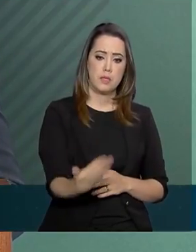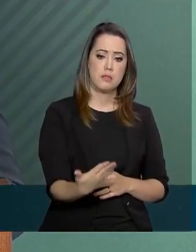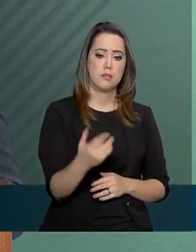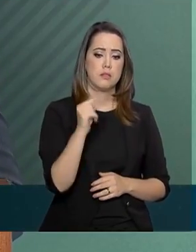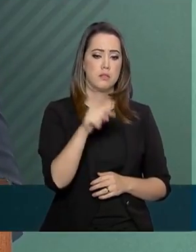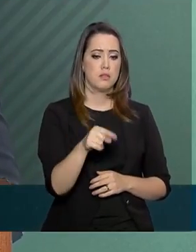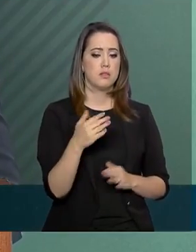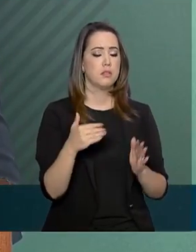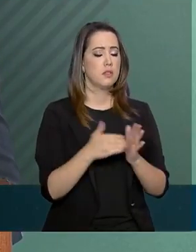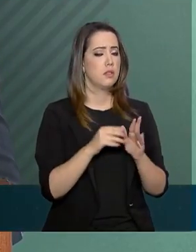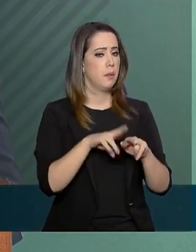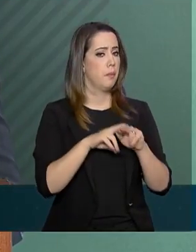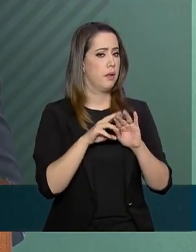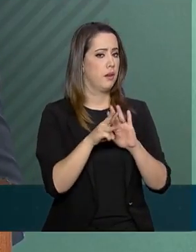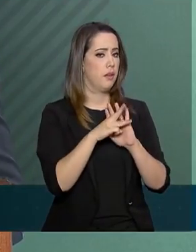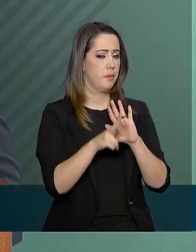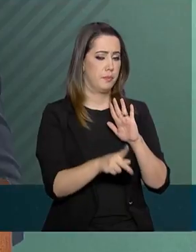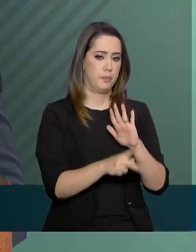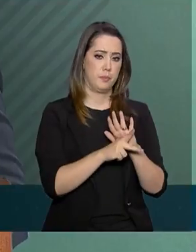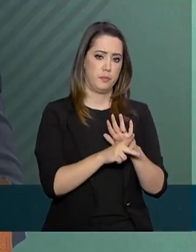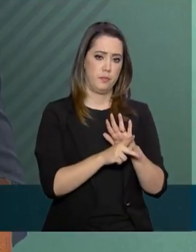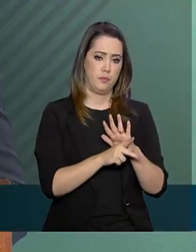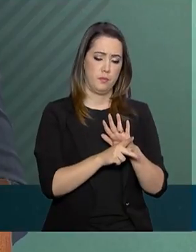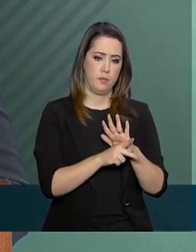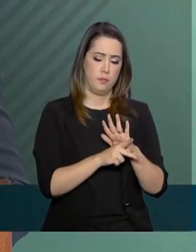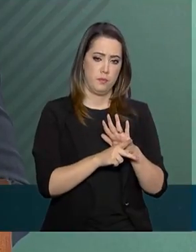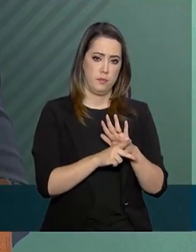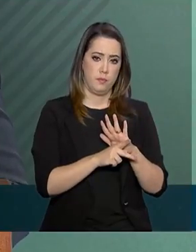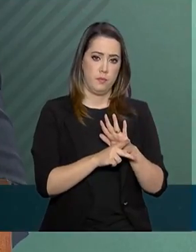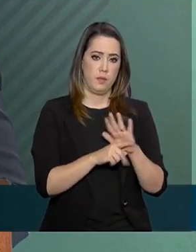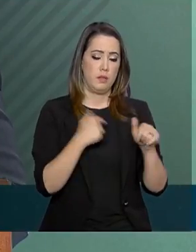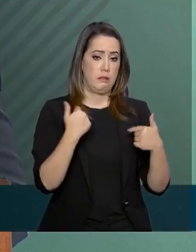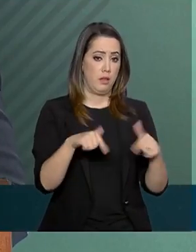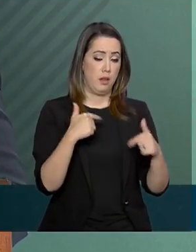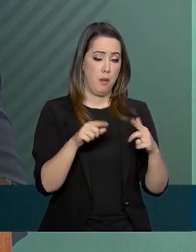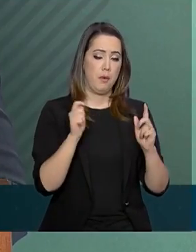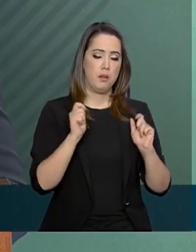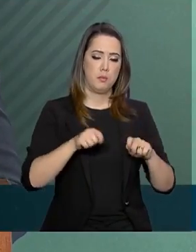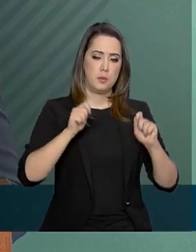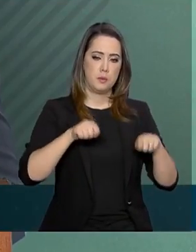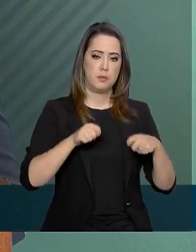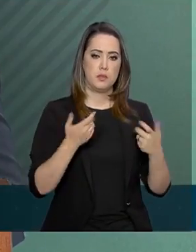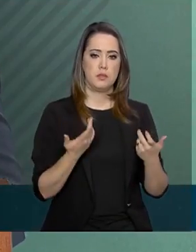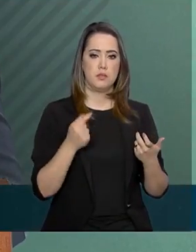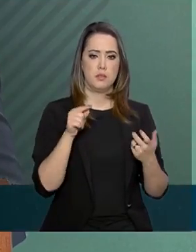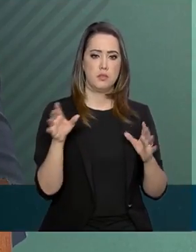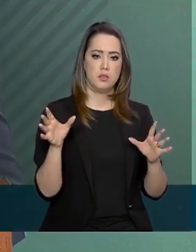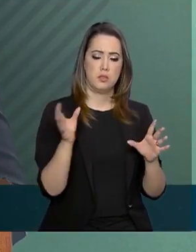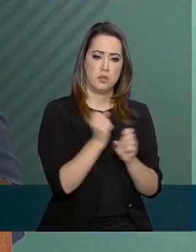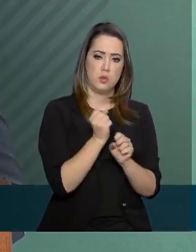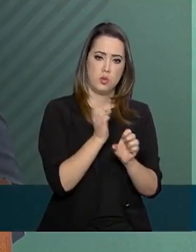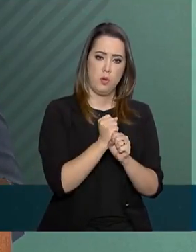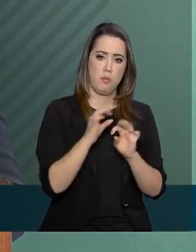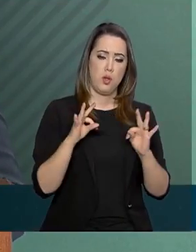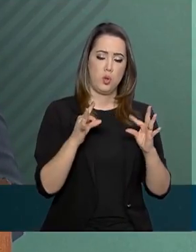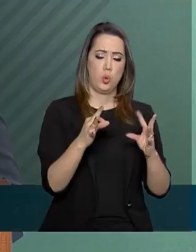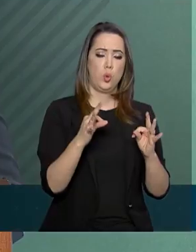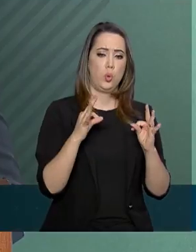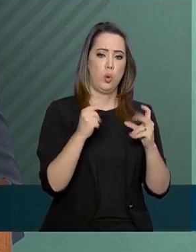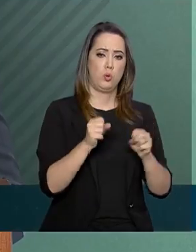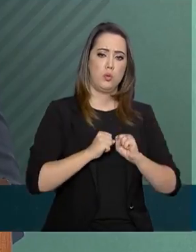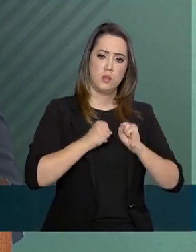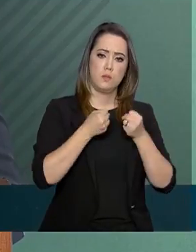até por meio de uma medida provisória é ações que venham a somar se a todo o esforço do